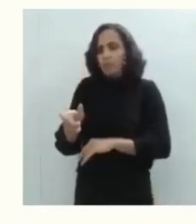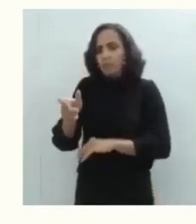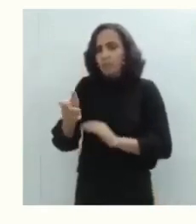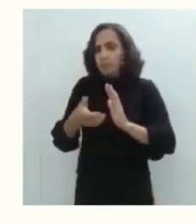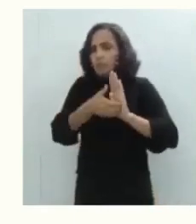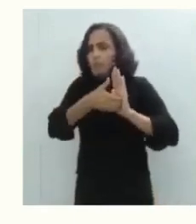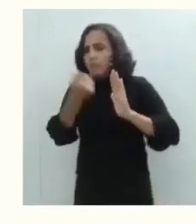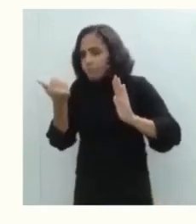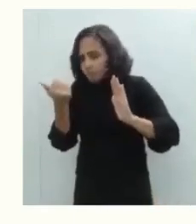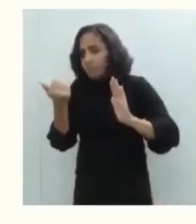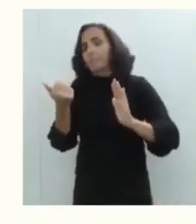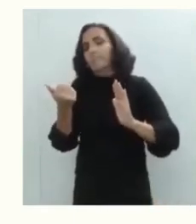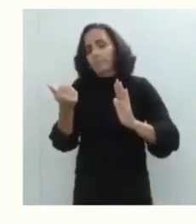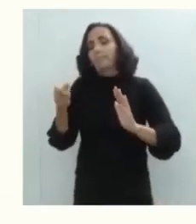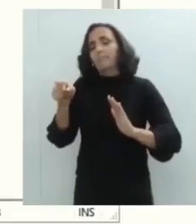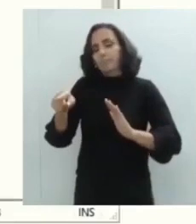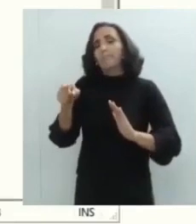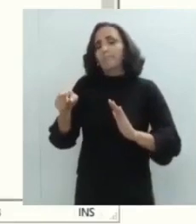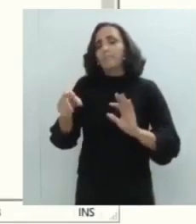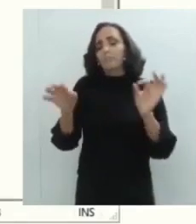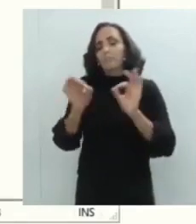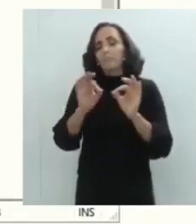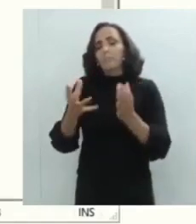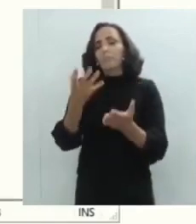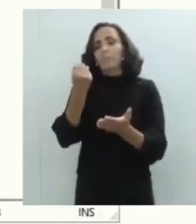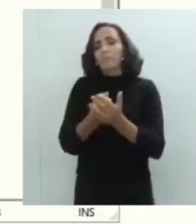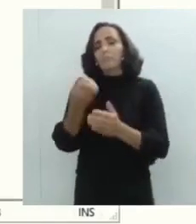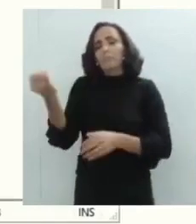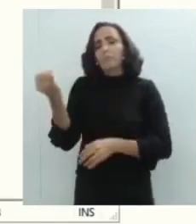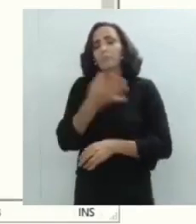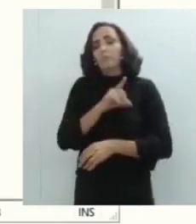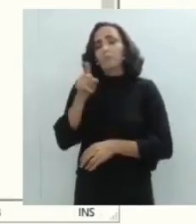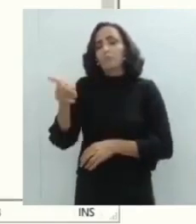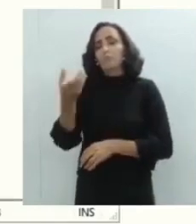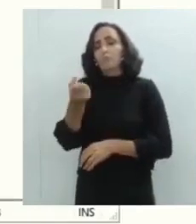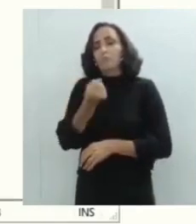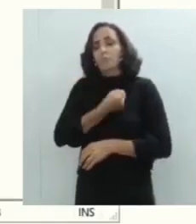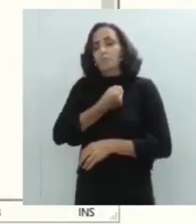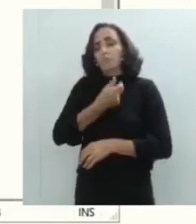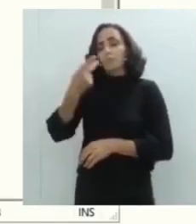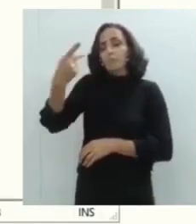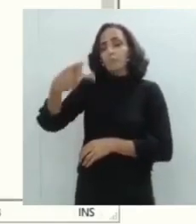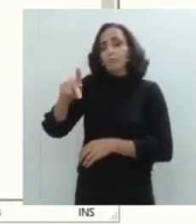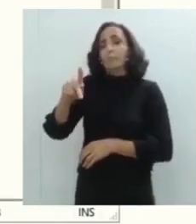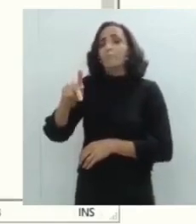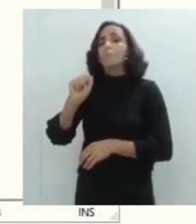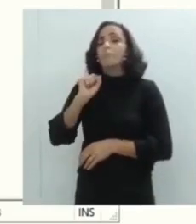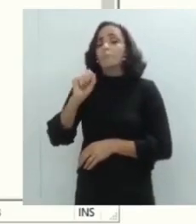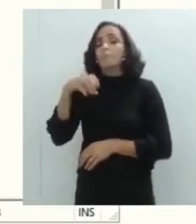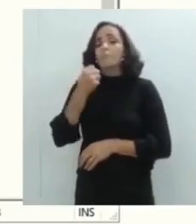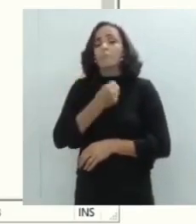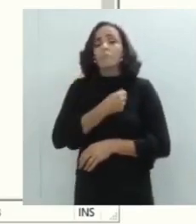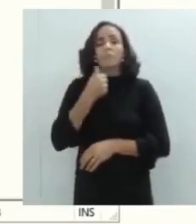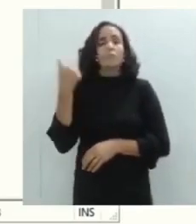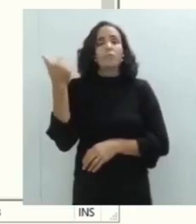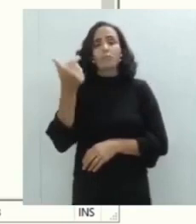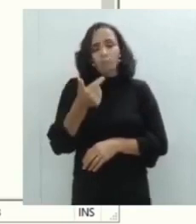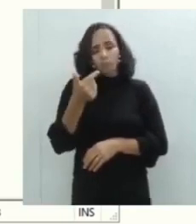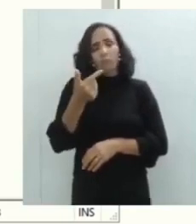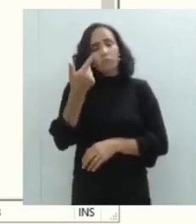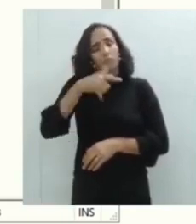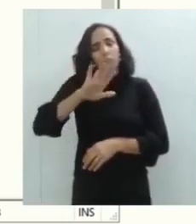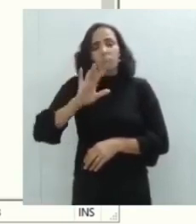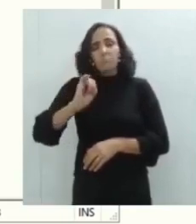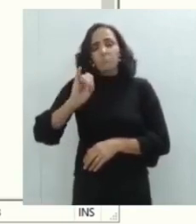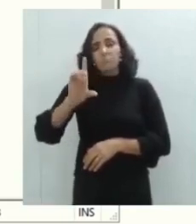excluir? Então eu precisei fazer um novo registro e automaticamente o banco de dados gera um novo ID ou ID, como você